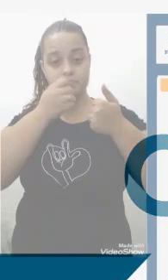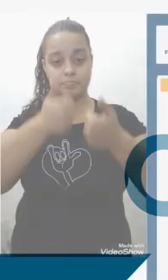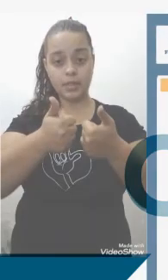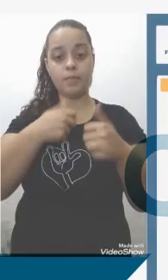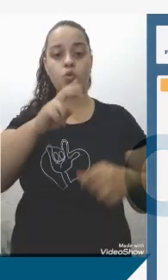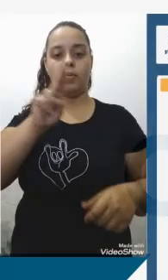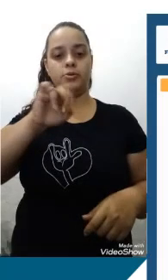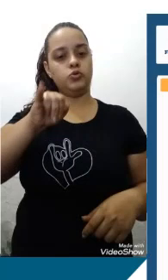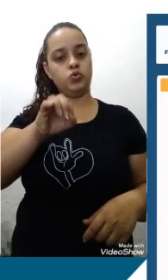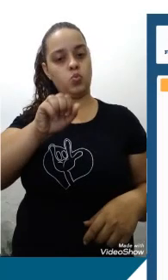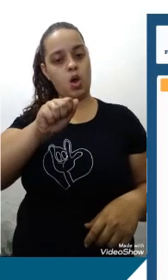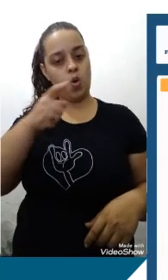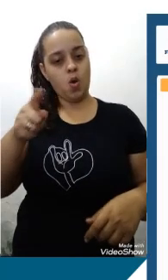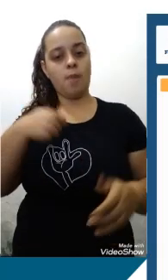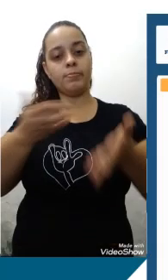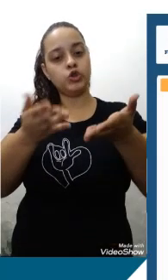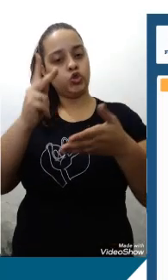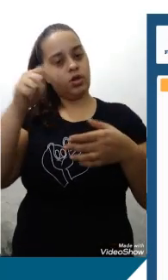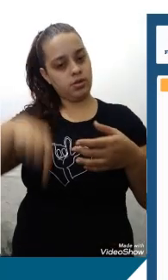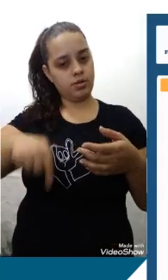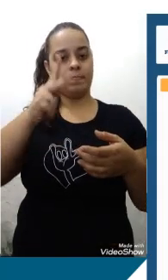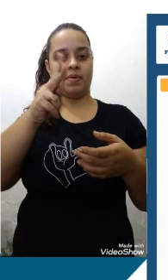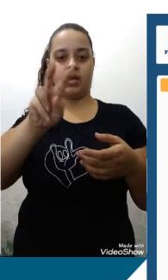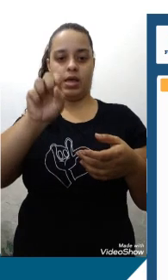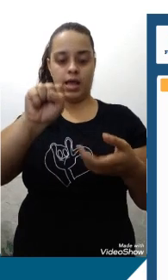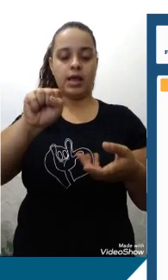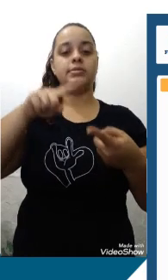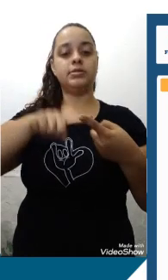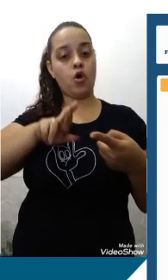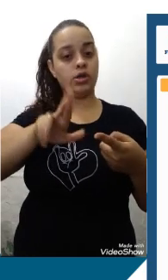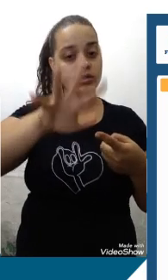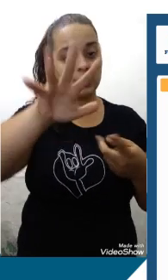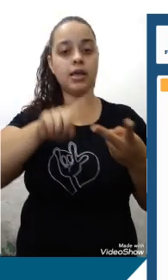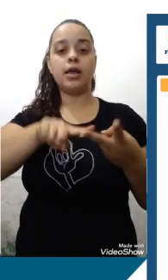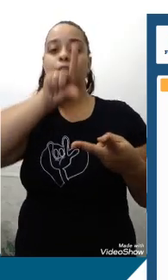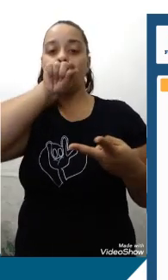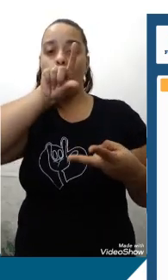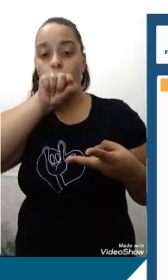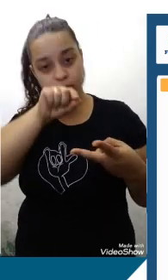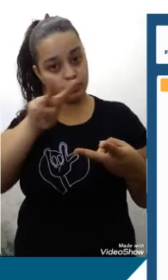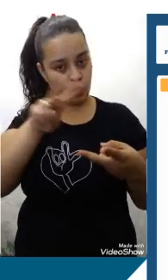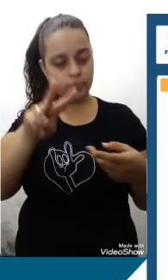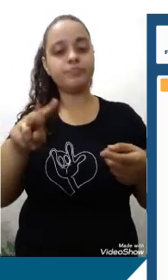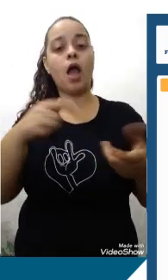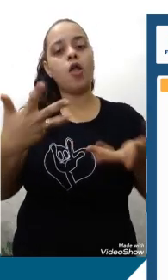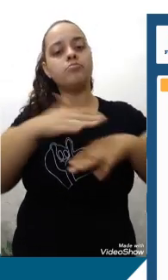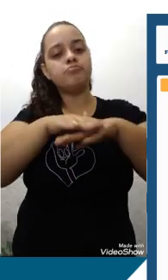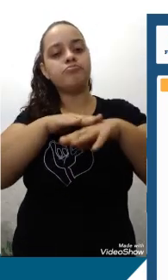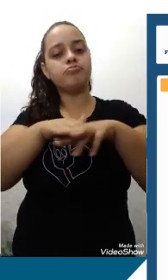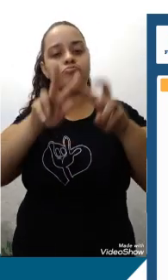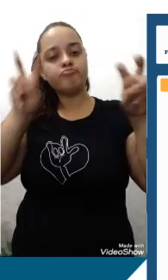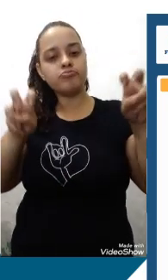E aí galera, tudo bem? Meu nome é João, eu sou mediador de História do PVS dos polos de Nilópolis e da Rocinha, e hoje eu vim aqui conversar um pouquinho com vocês